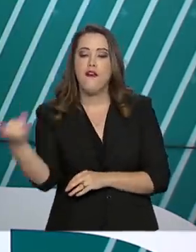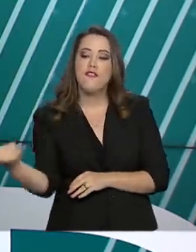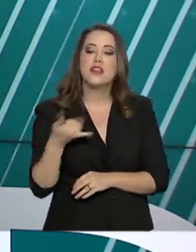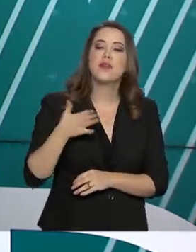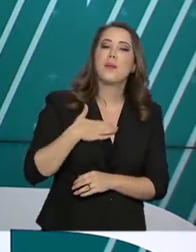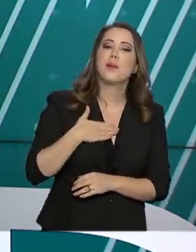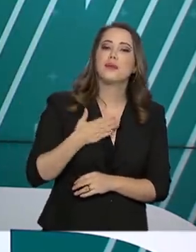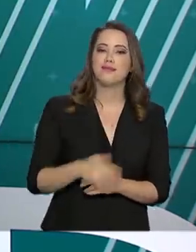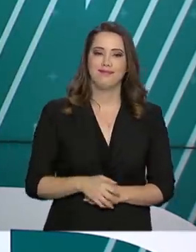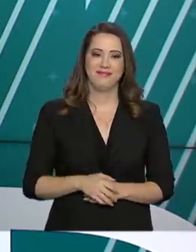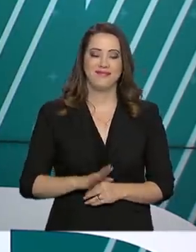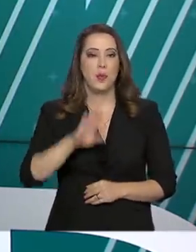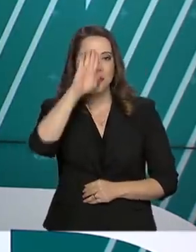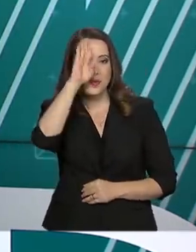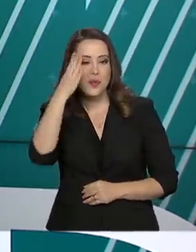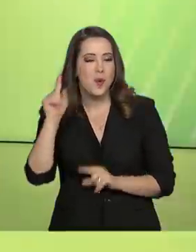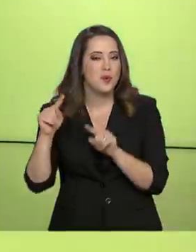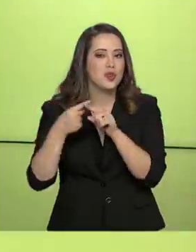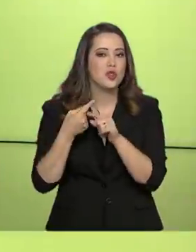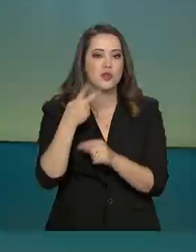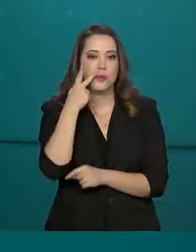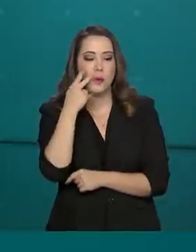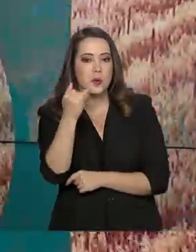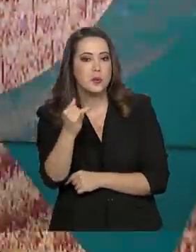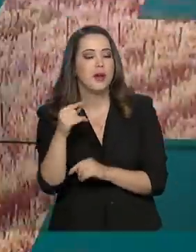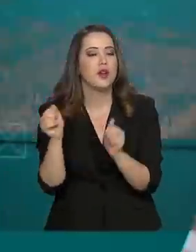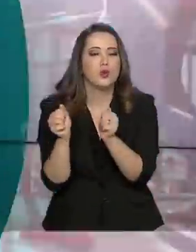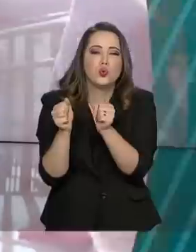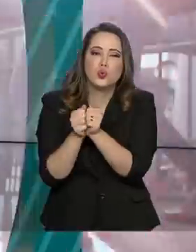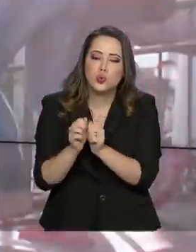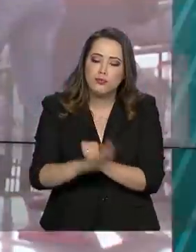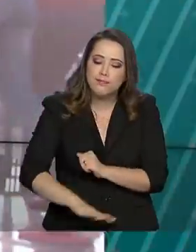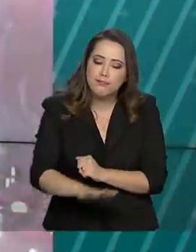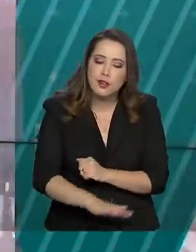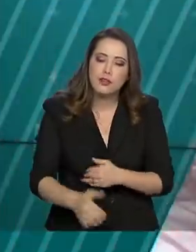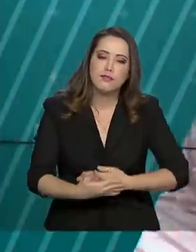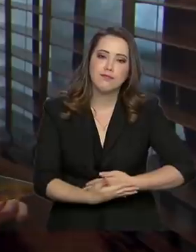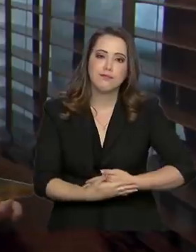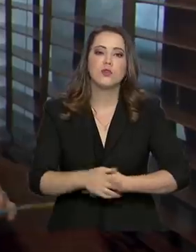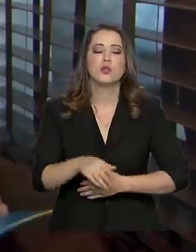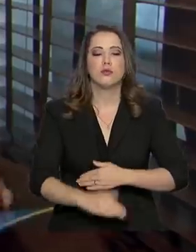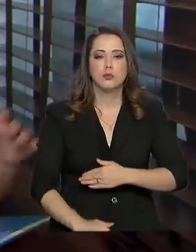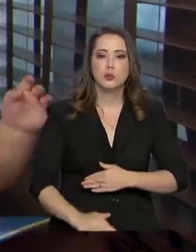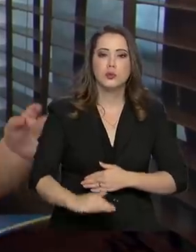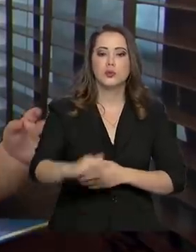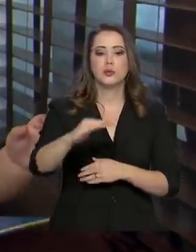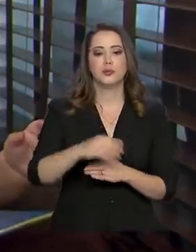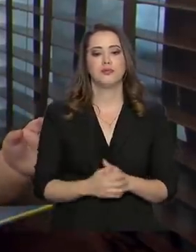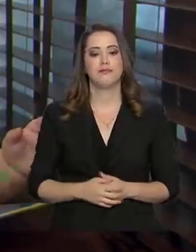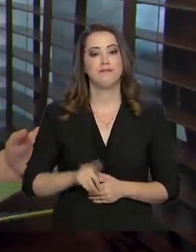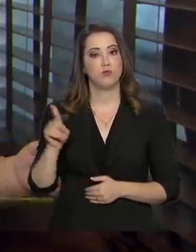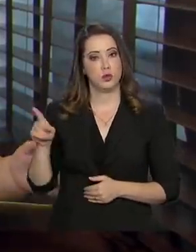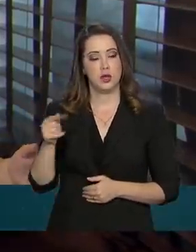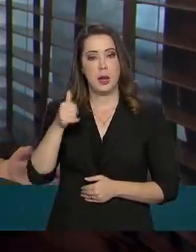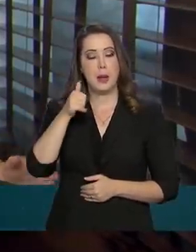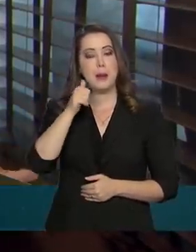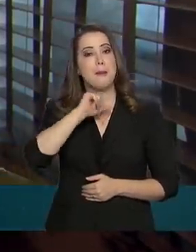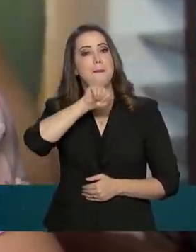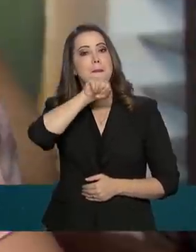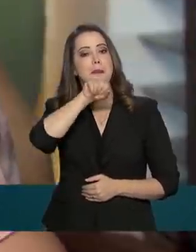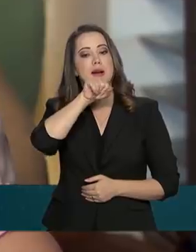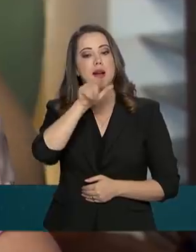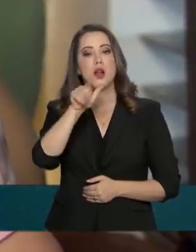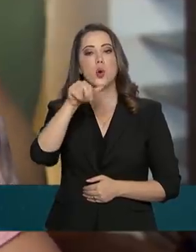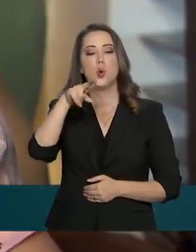prioriza a participação dos pais nessa etapa da vida dos pequenos foi na é mãe de luana que